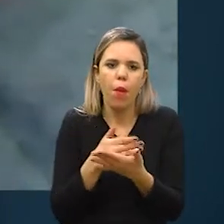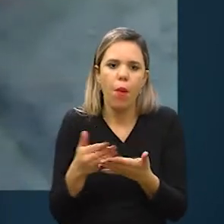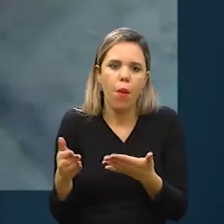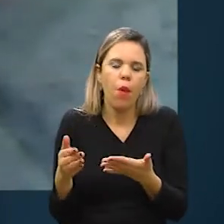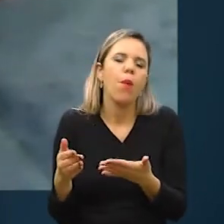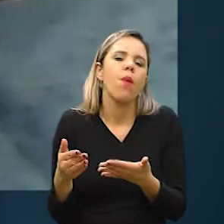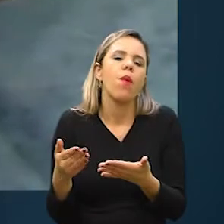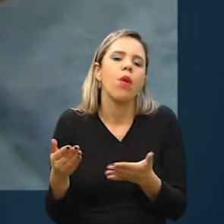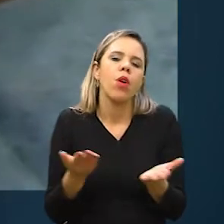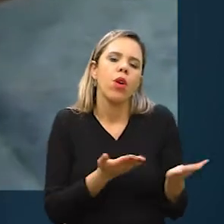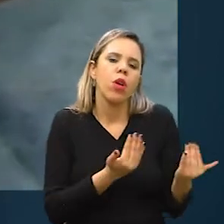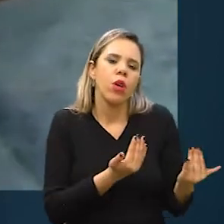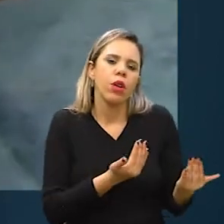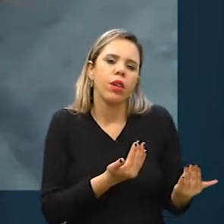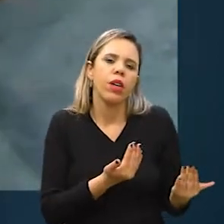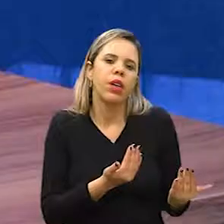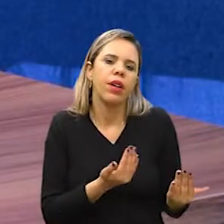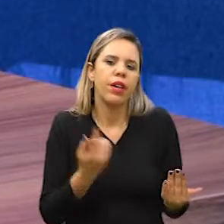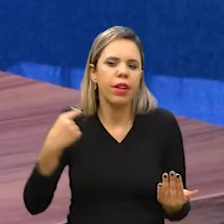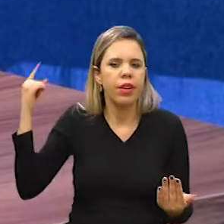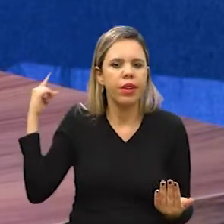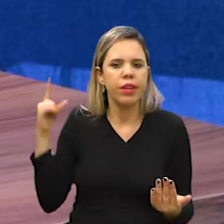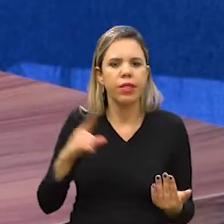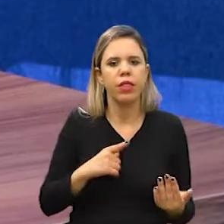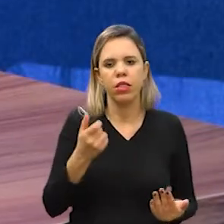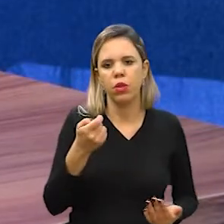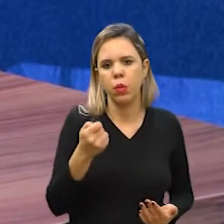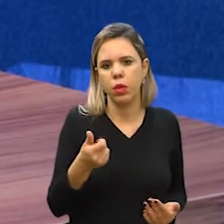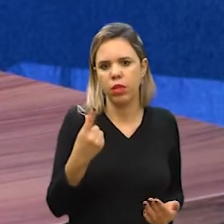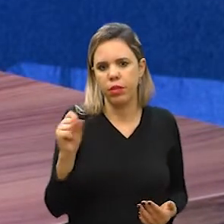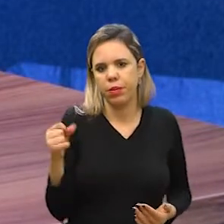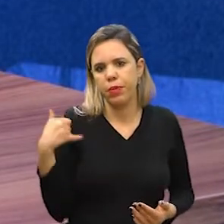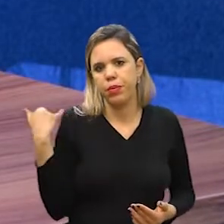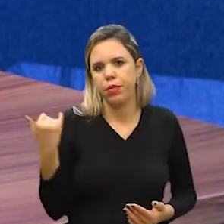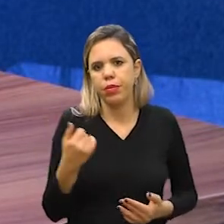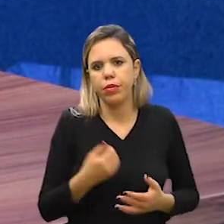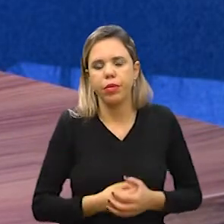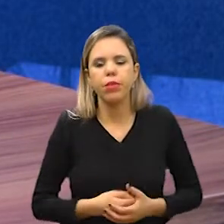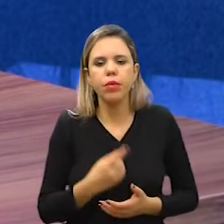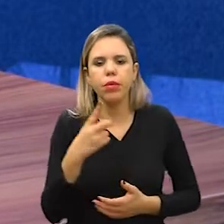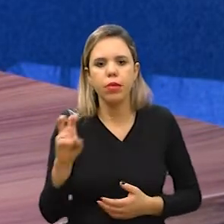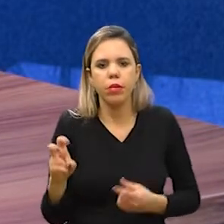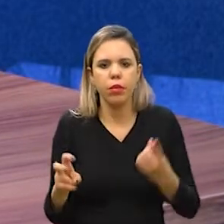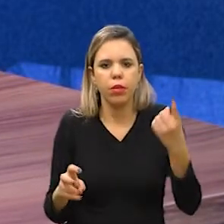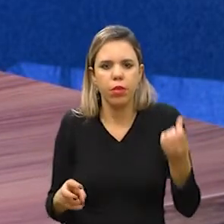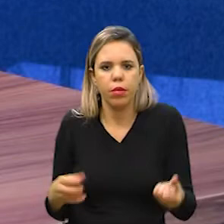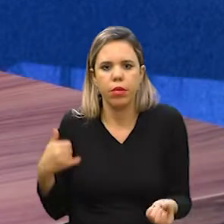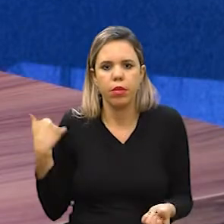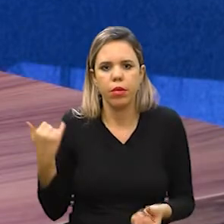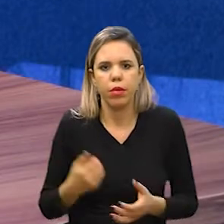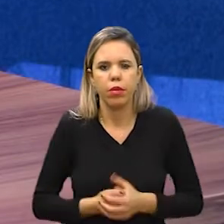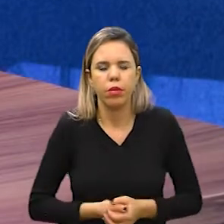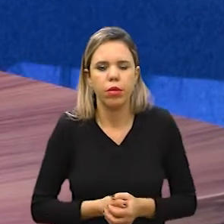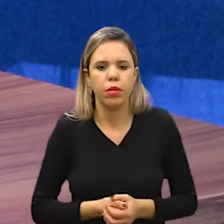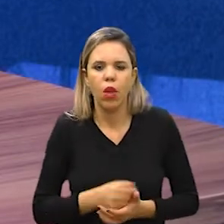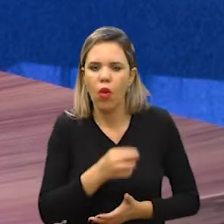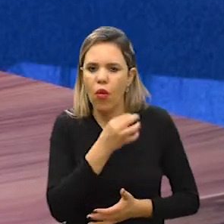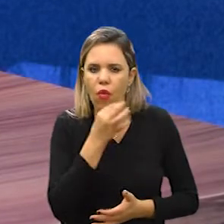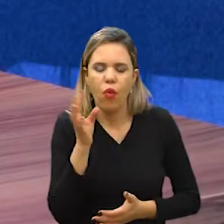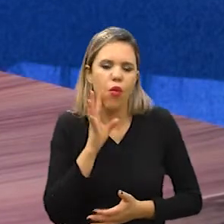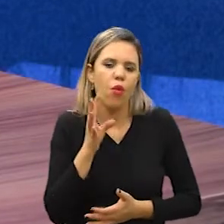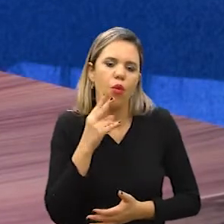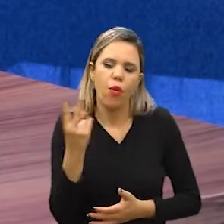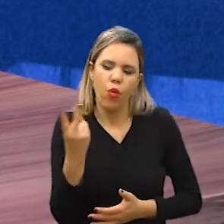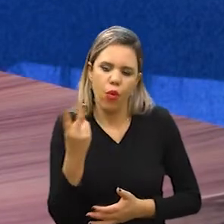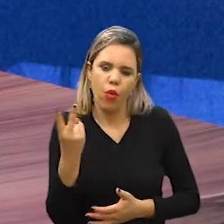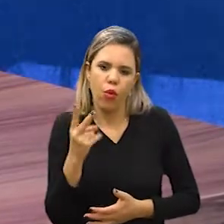Nós começamos bem novinhos. Na época, eu tinha quase 18 e ele tinha de 15 para 16. Foi muito